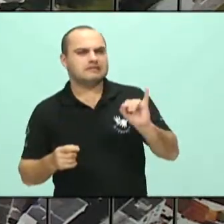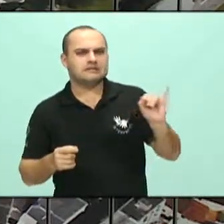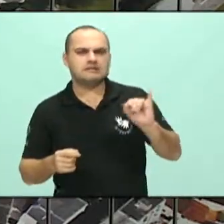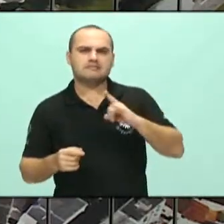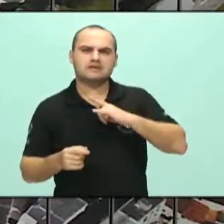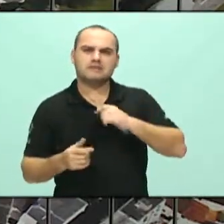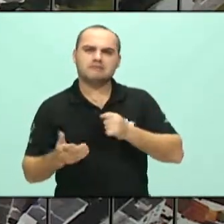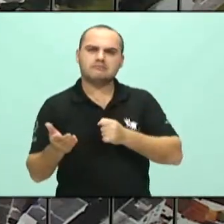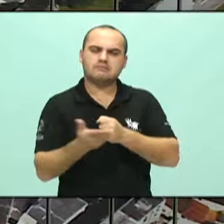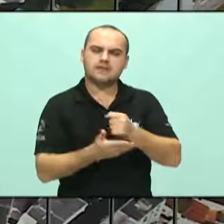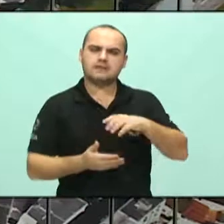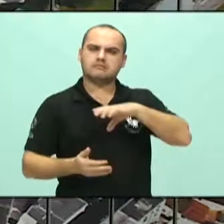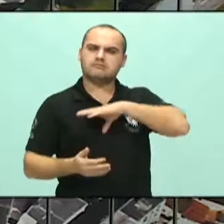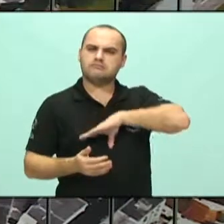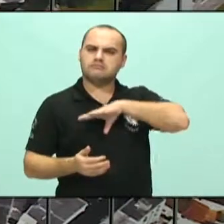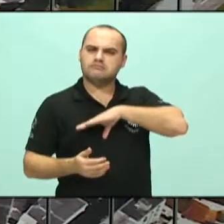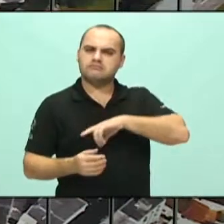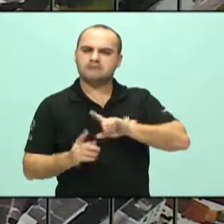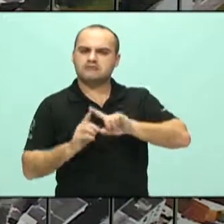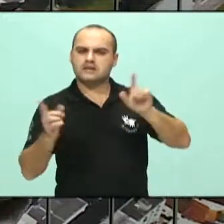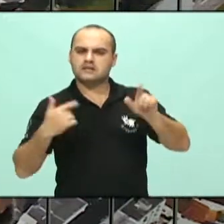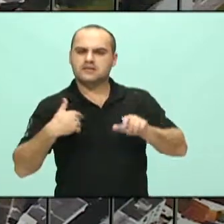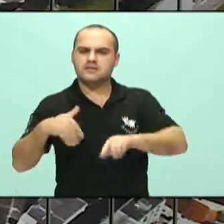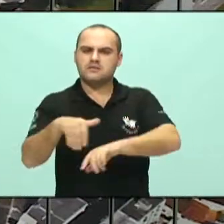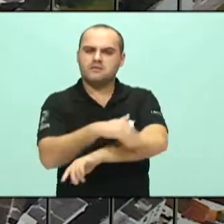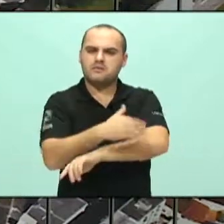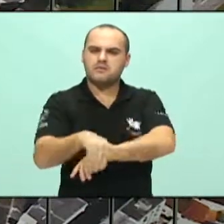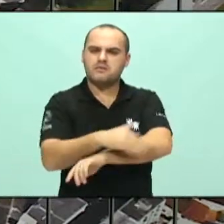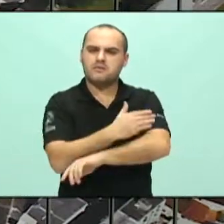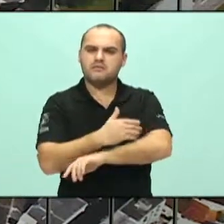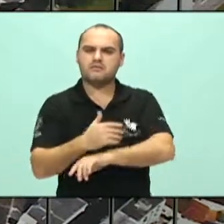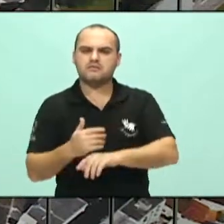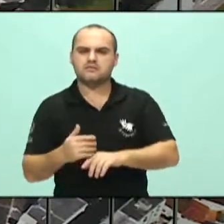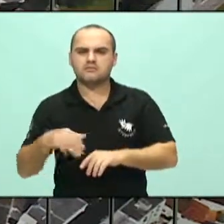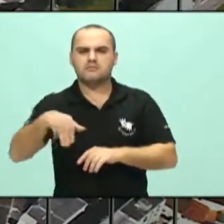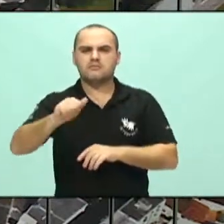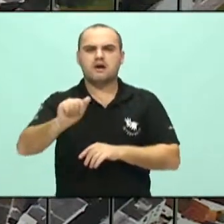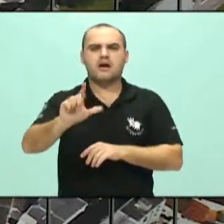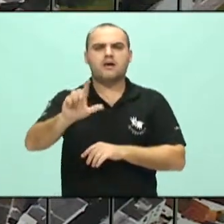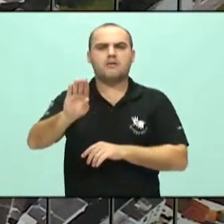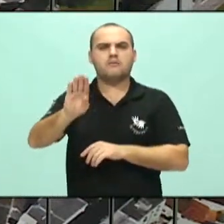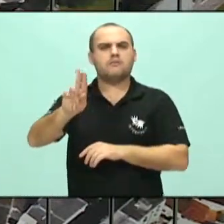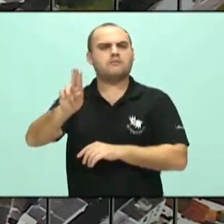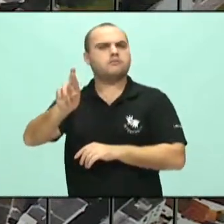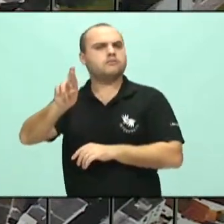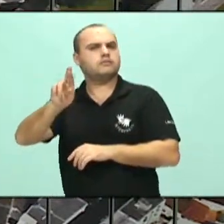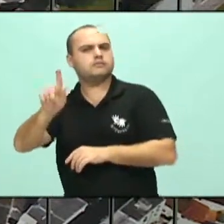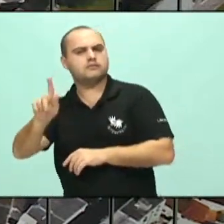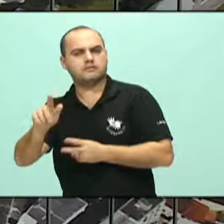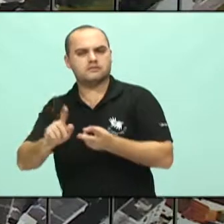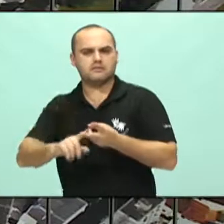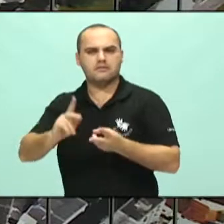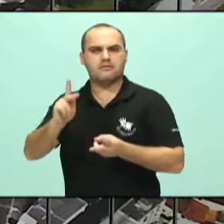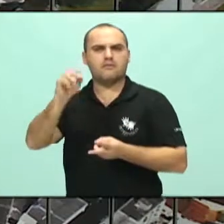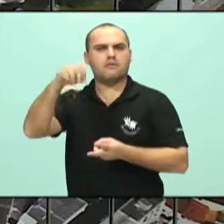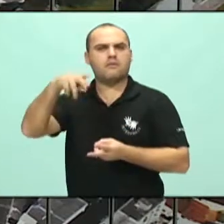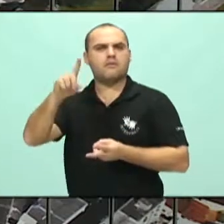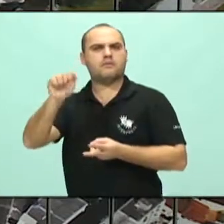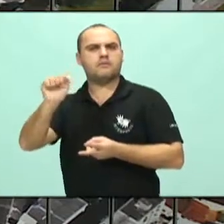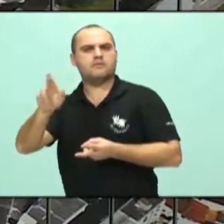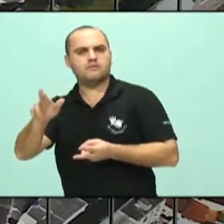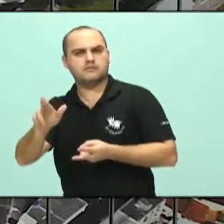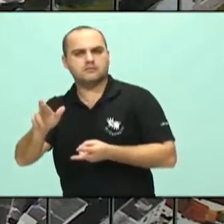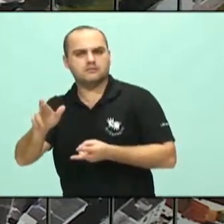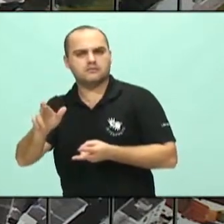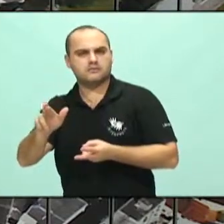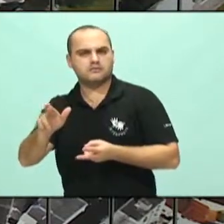base açoriana, mas a gente anda pelas ruas, Malbor, Konder, Bauer, né? Mas